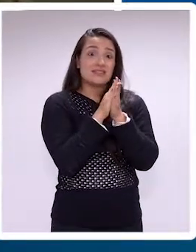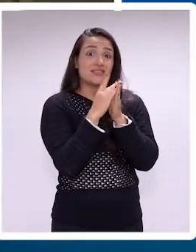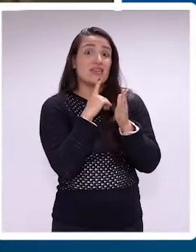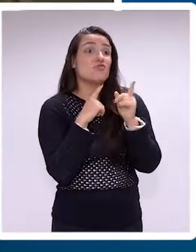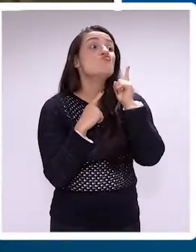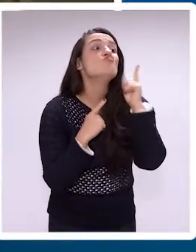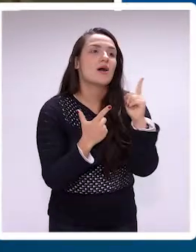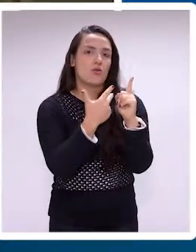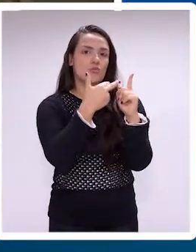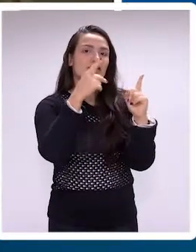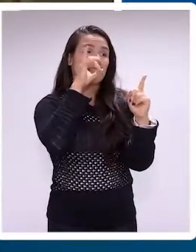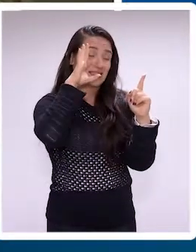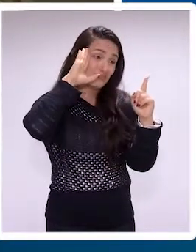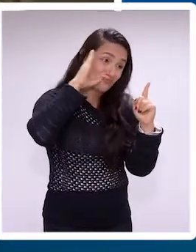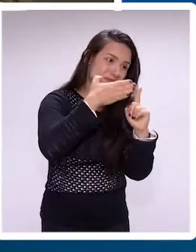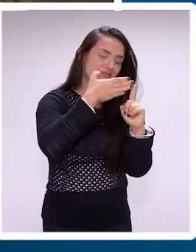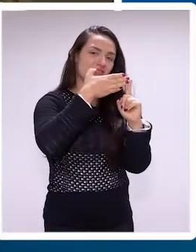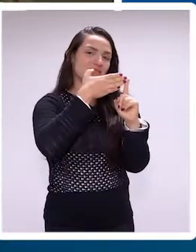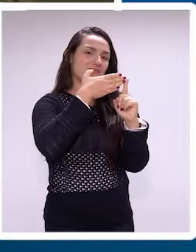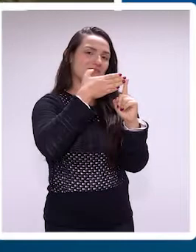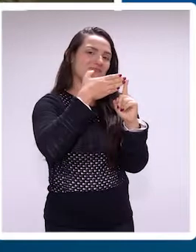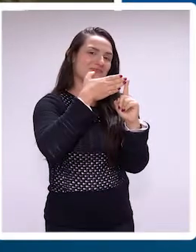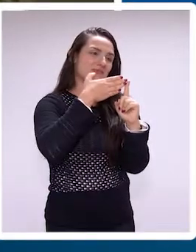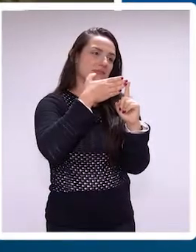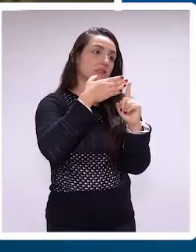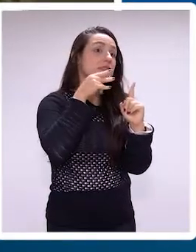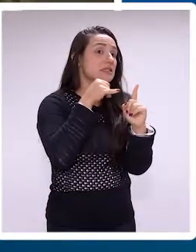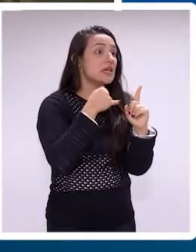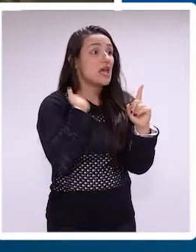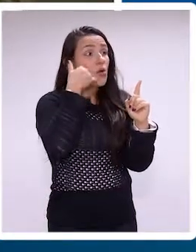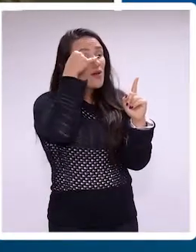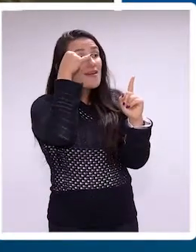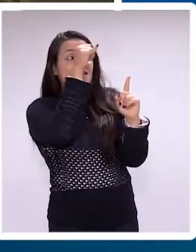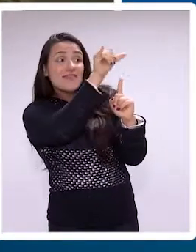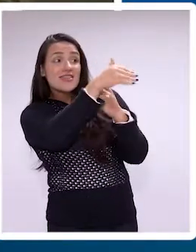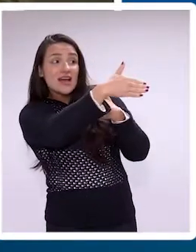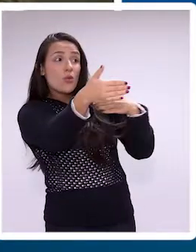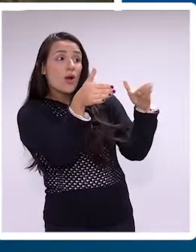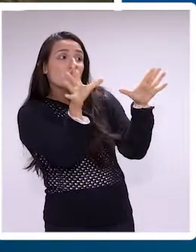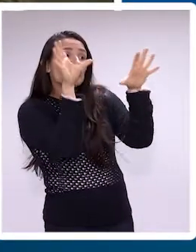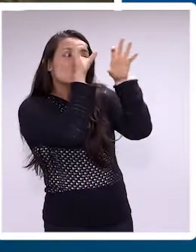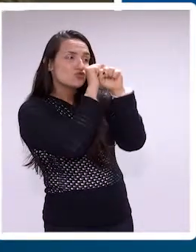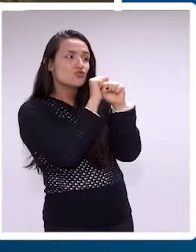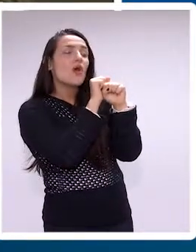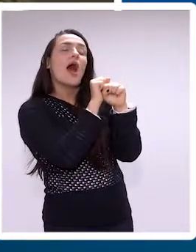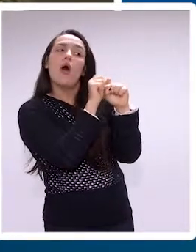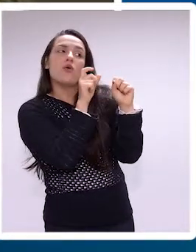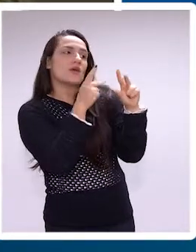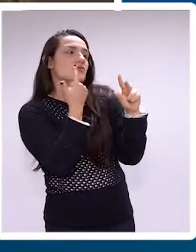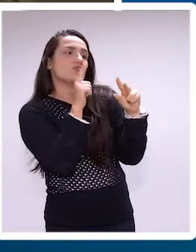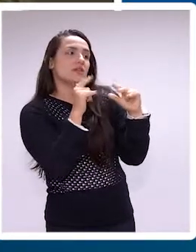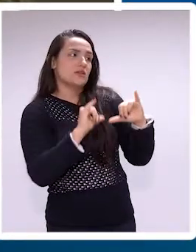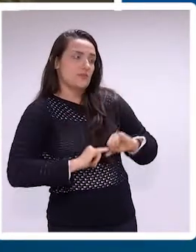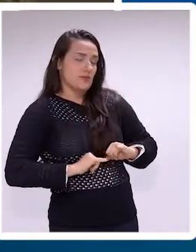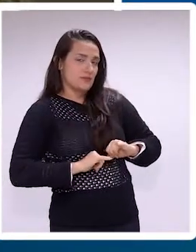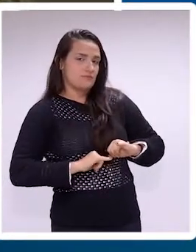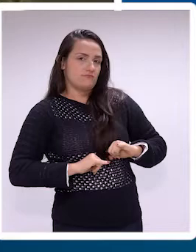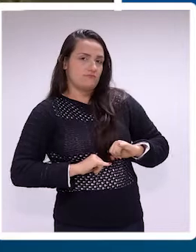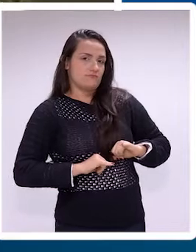eu sei do que é. E eu sei que se eu conseguir evitar aquela situação, eu não tenho esse